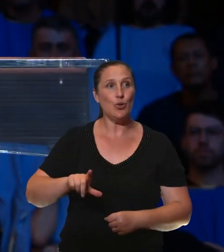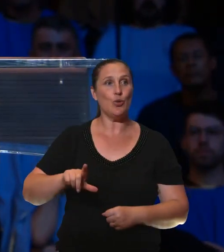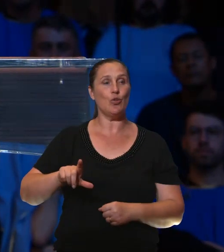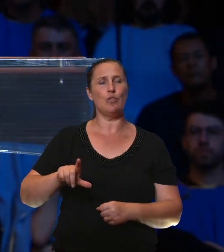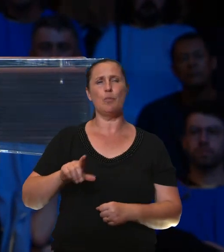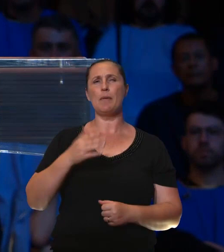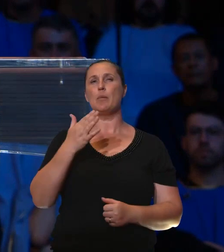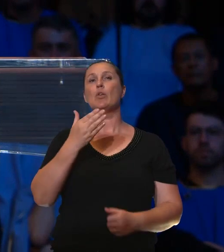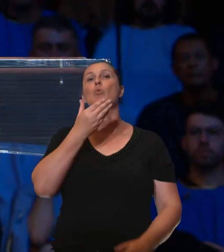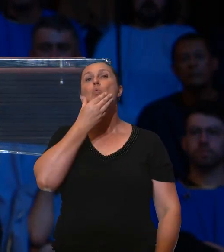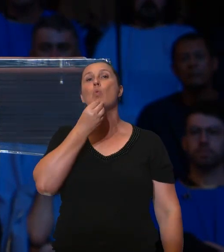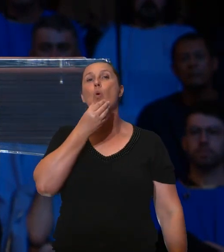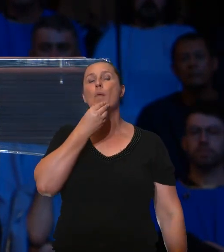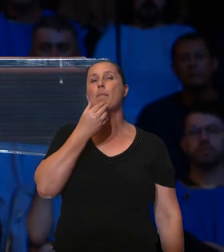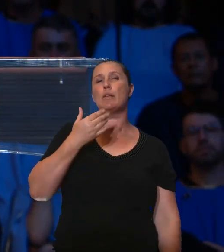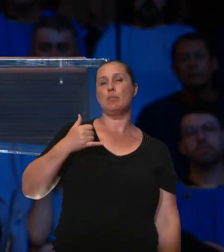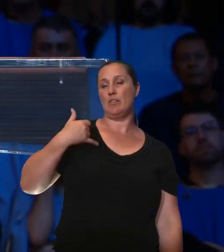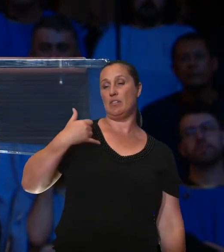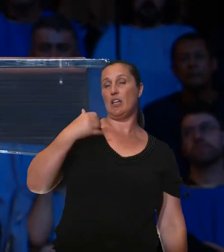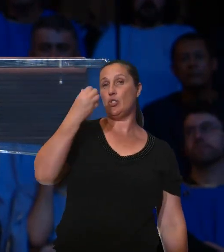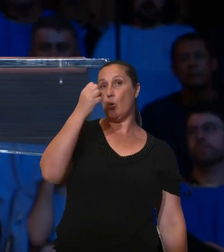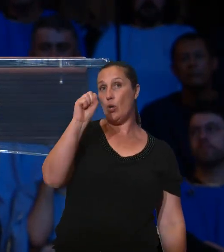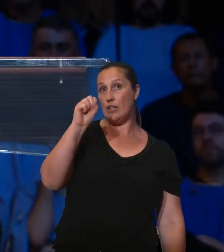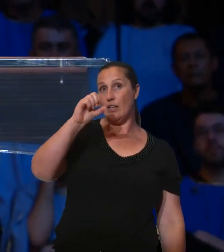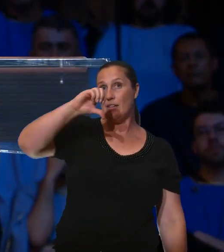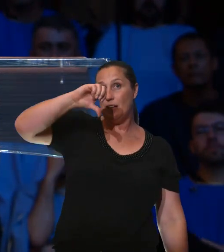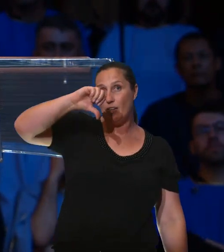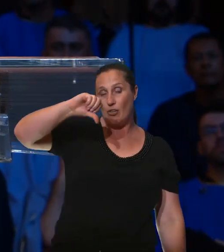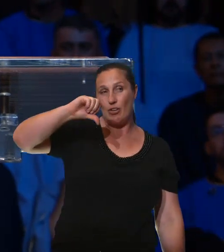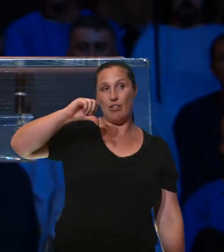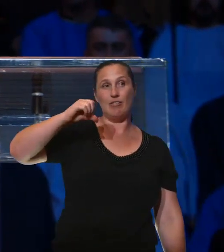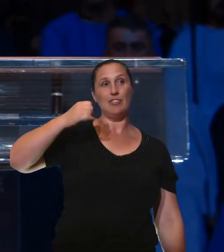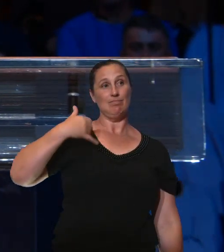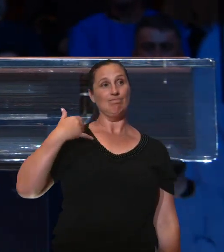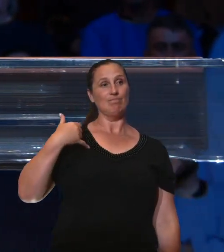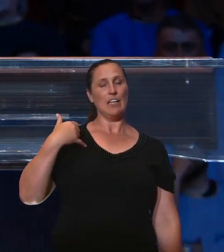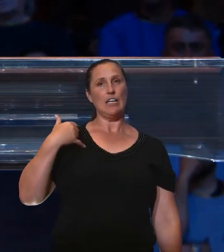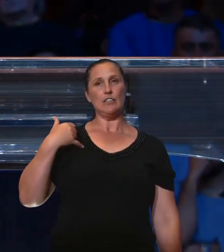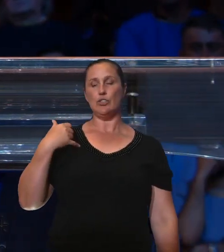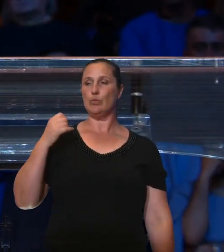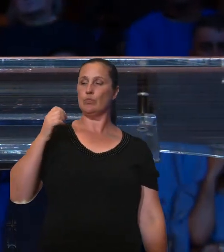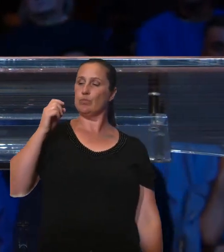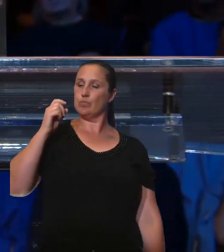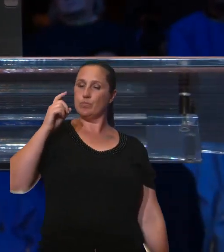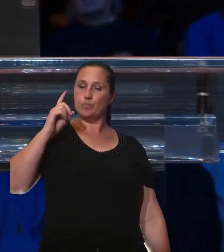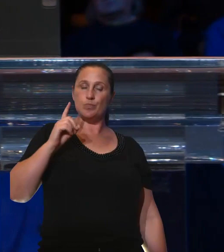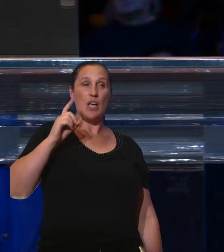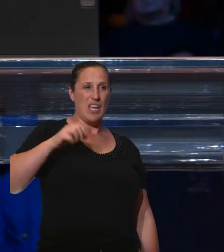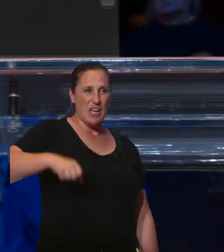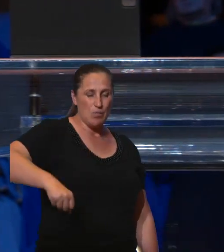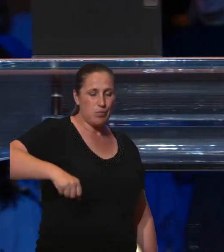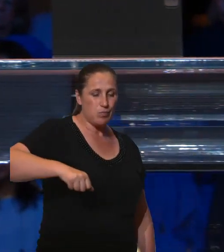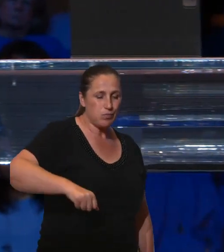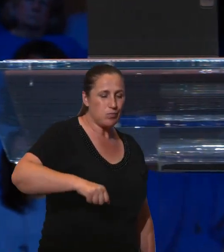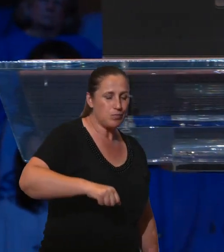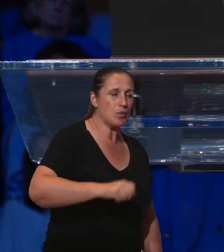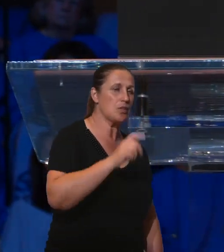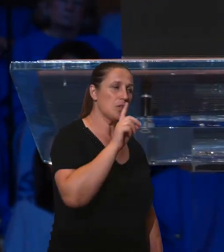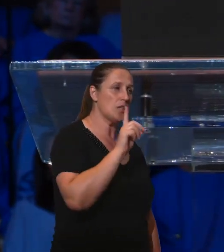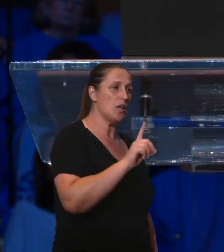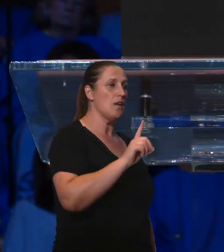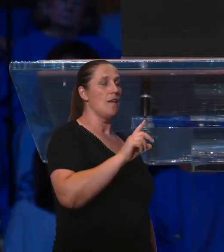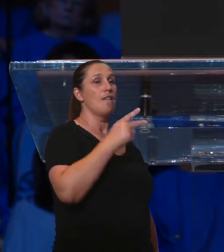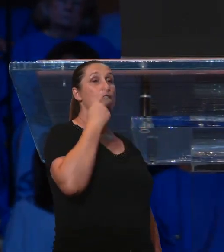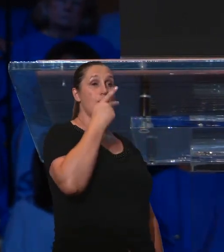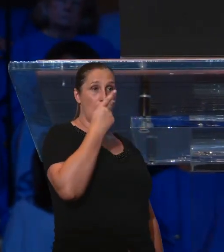de 89 anos, apoiado por um pequeno cajado, veio andando até a mim e falou em hindi, e o nosso